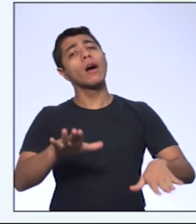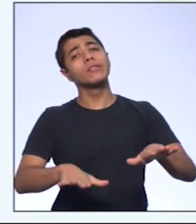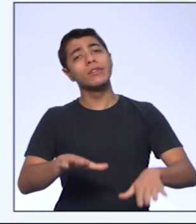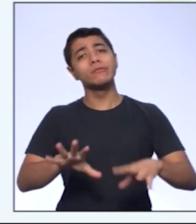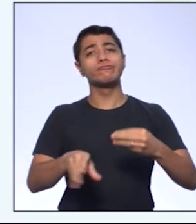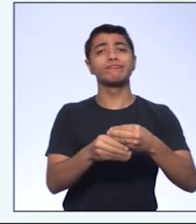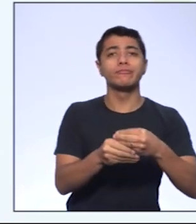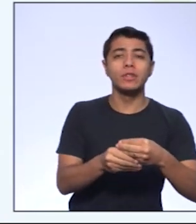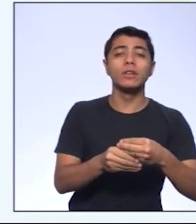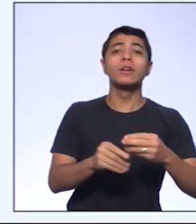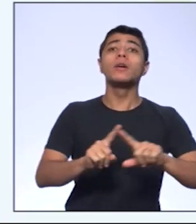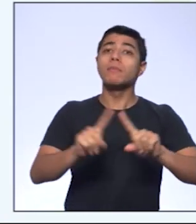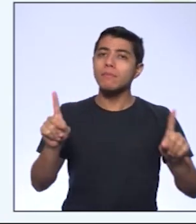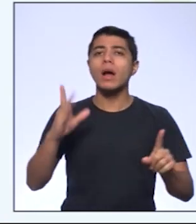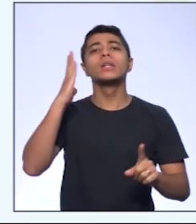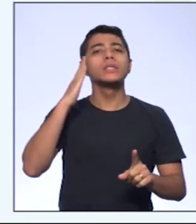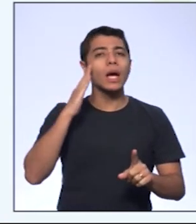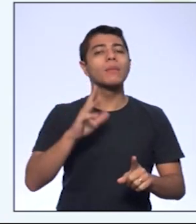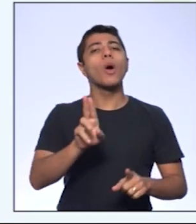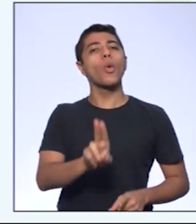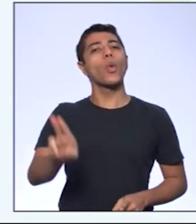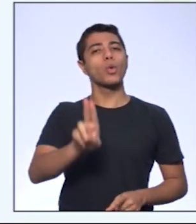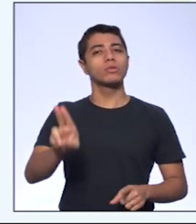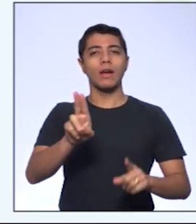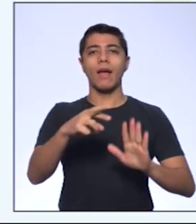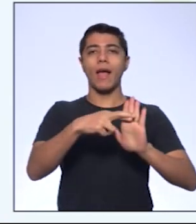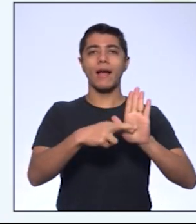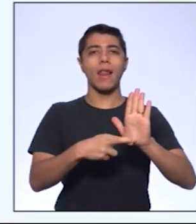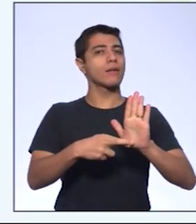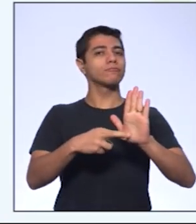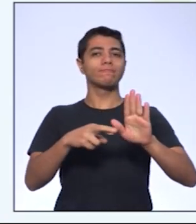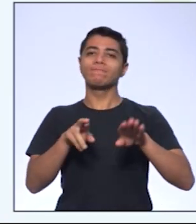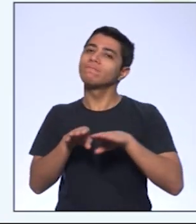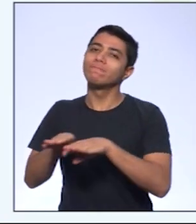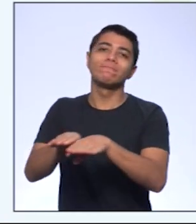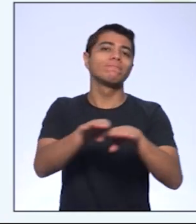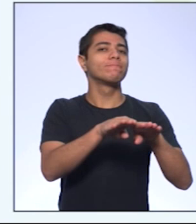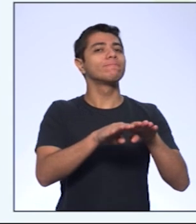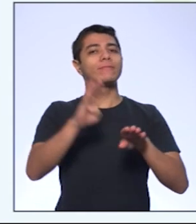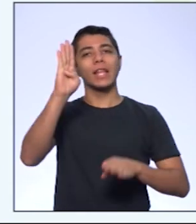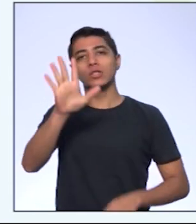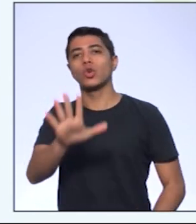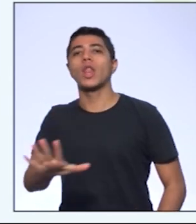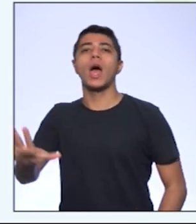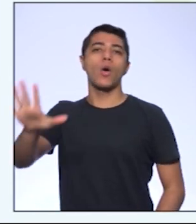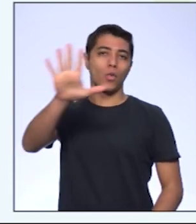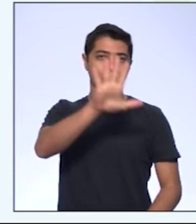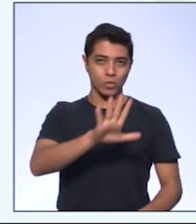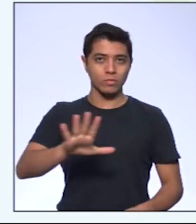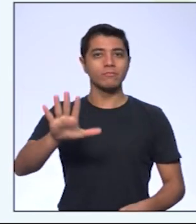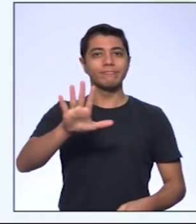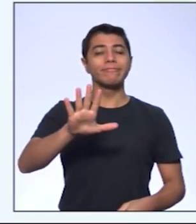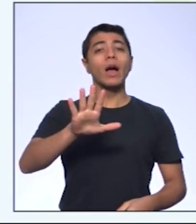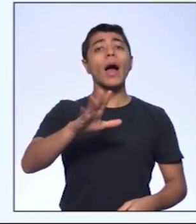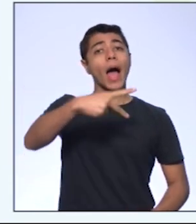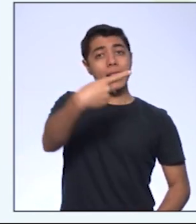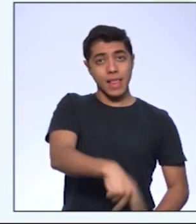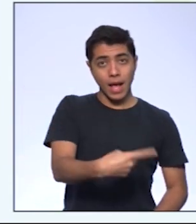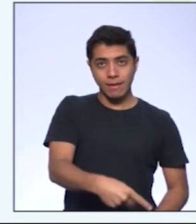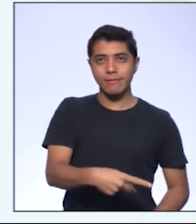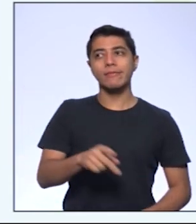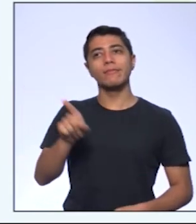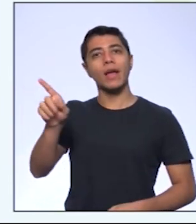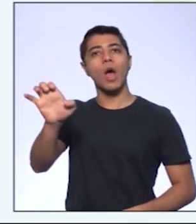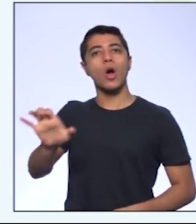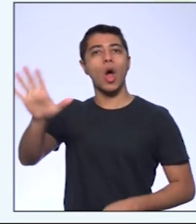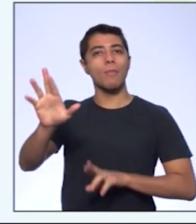interseção dos usos que configuram uma norma nacional distinta da do português europeu. Ao focalizar essa questão